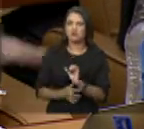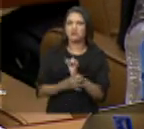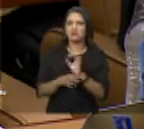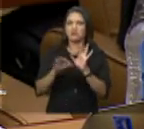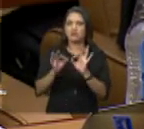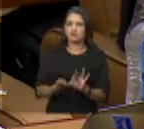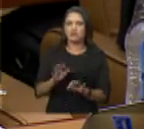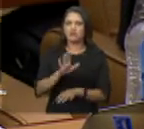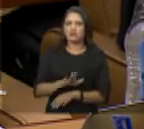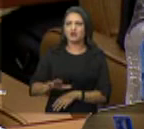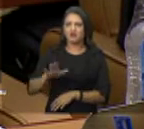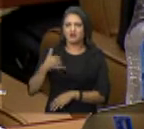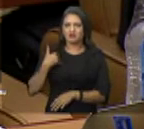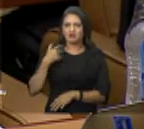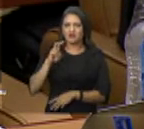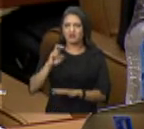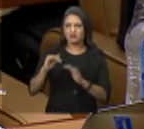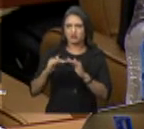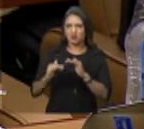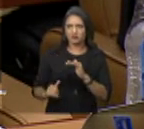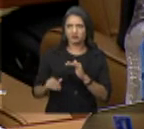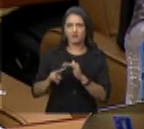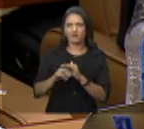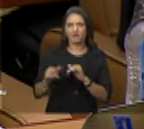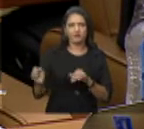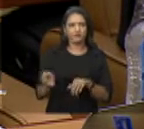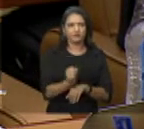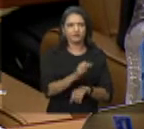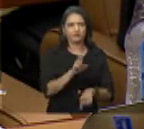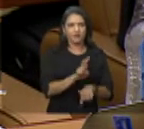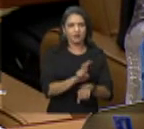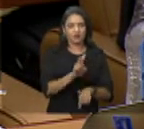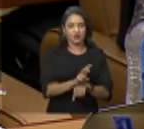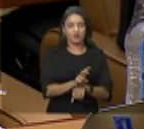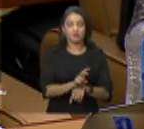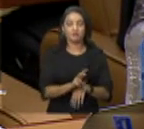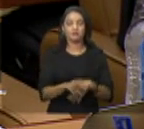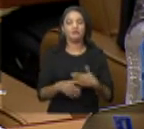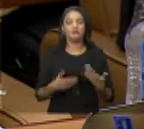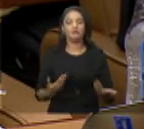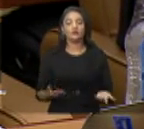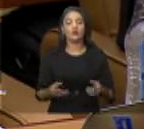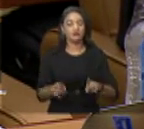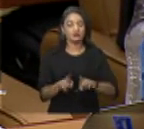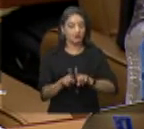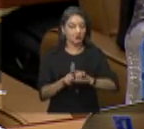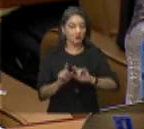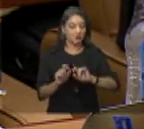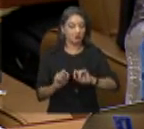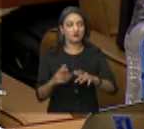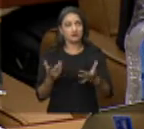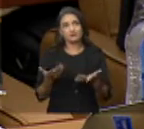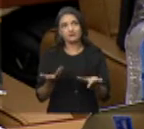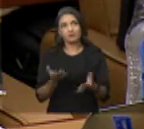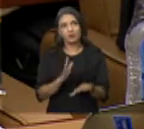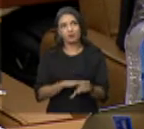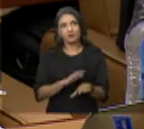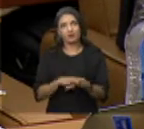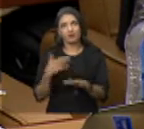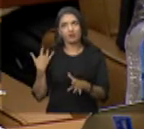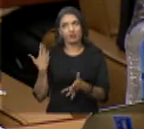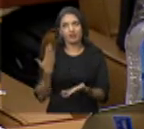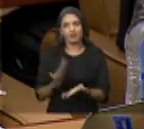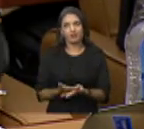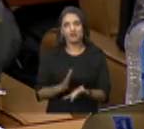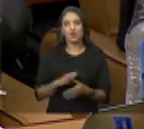menor de cinco anos em quatro anos em creche e por esse caso já tá até prejudicado pelo tempo que passou